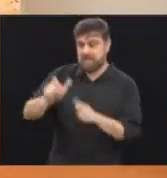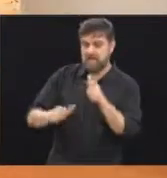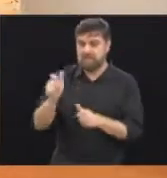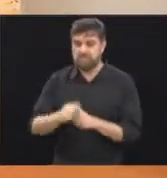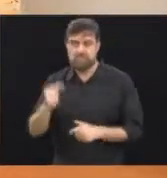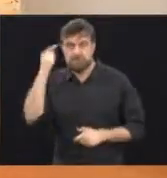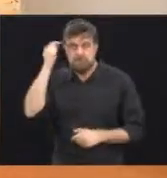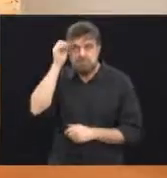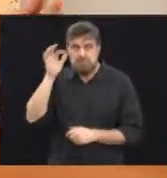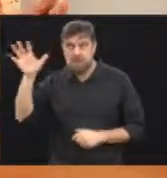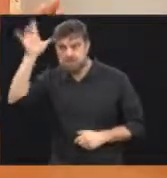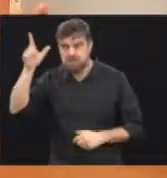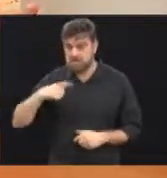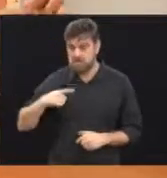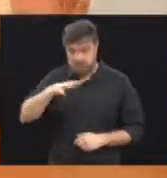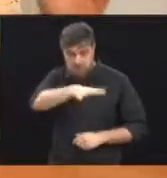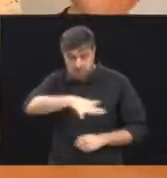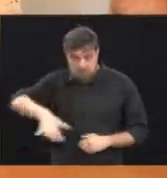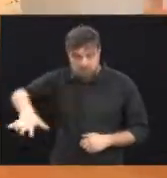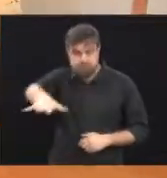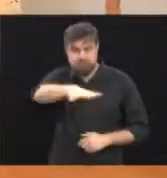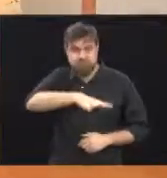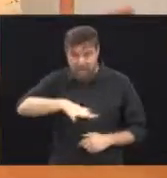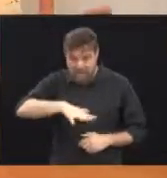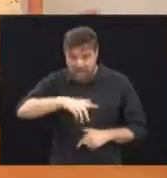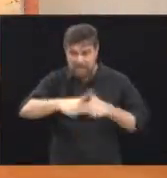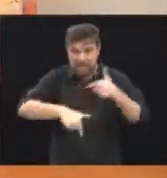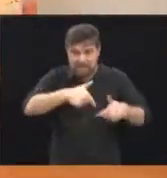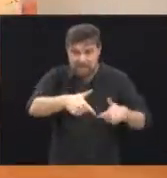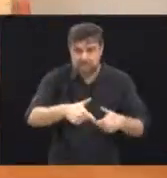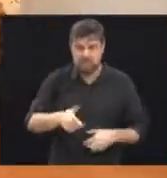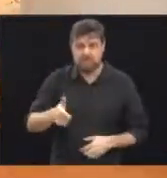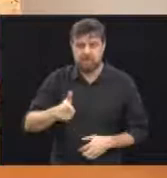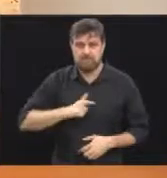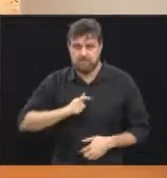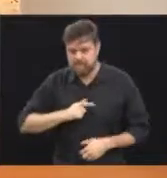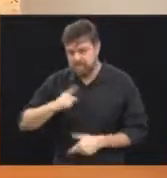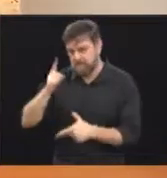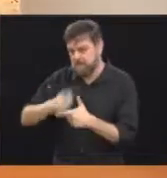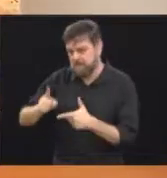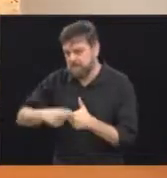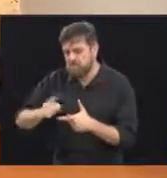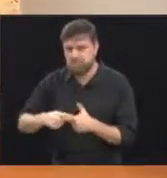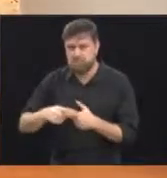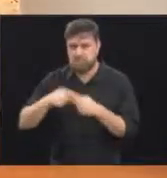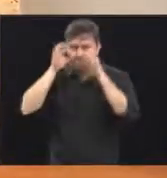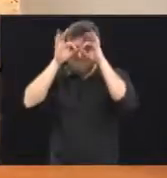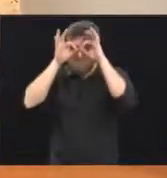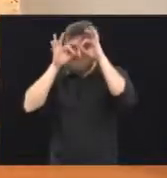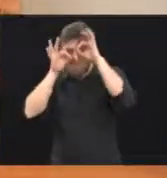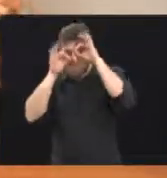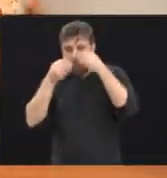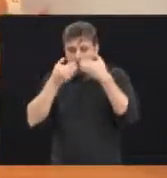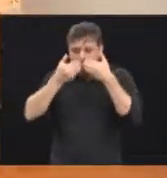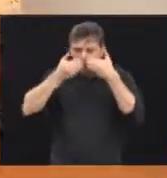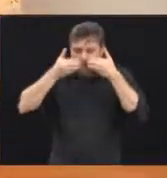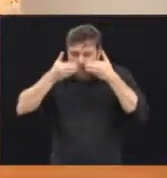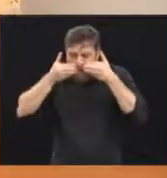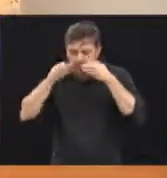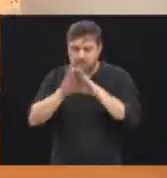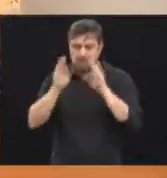de cirurgia plástica seja tão vasta, vai desde queimaduras, distúrbios craniofaciais, como lábio leporino,